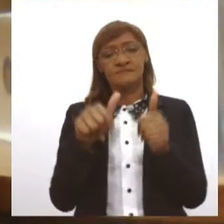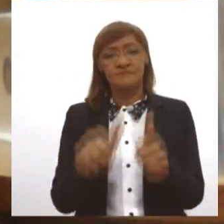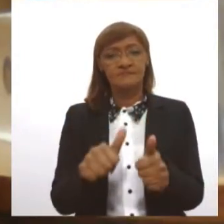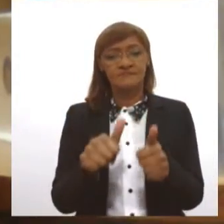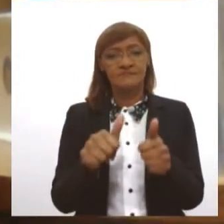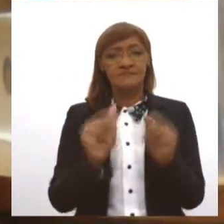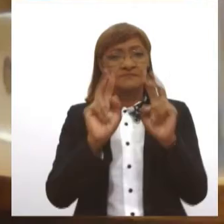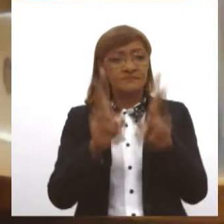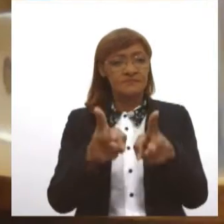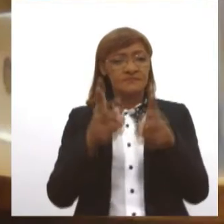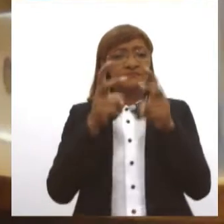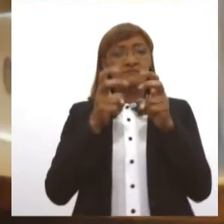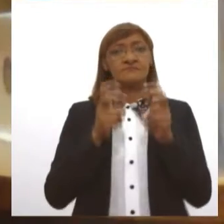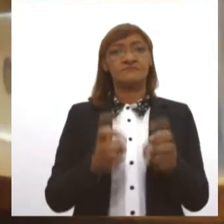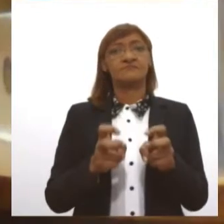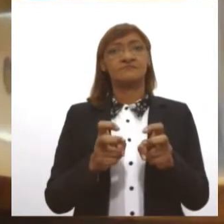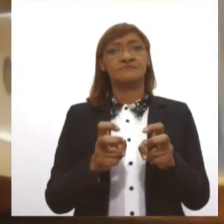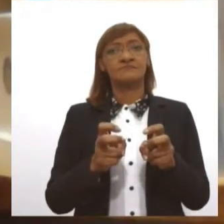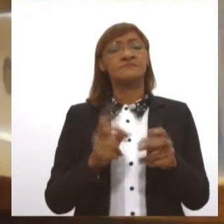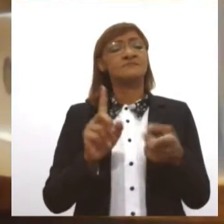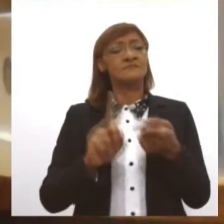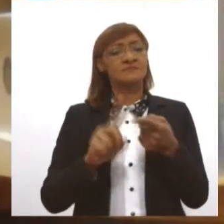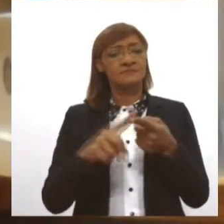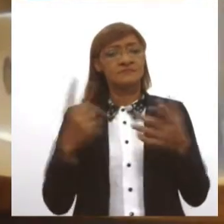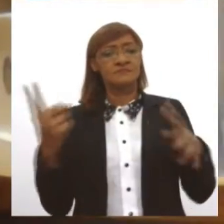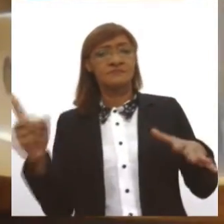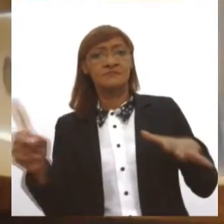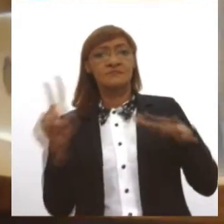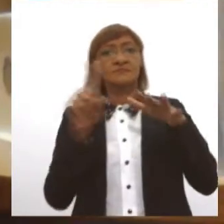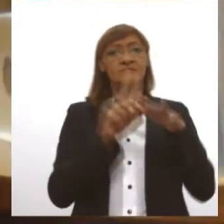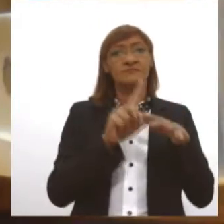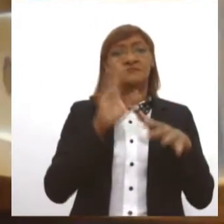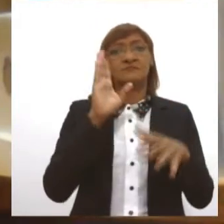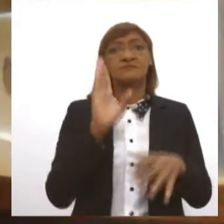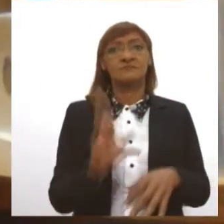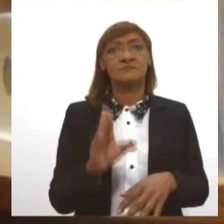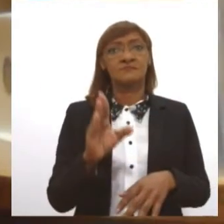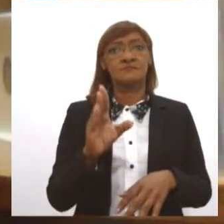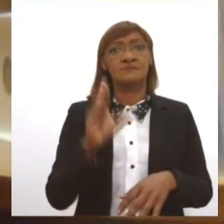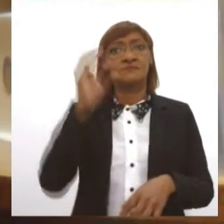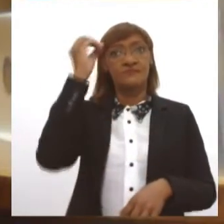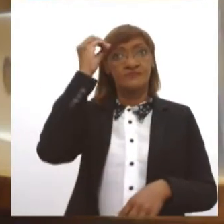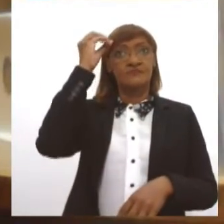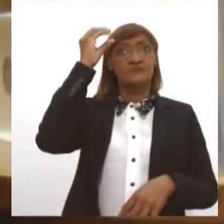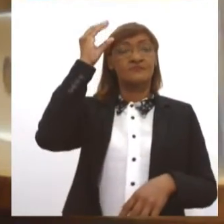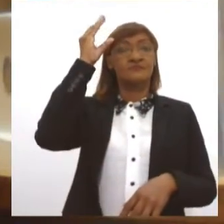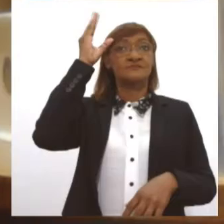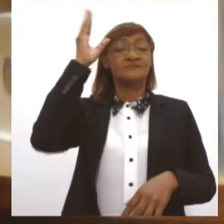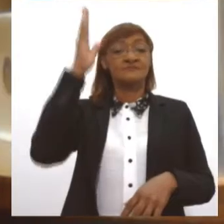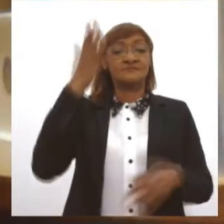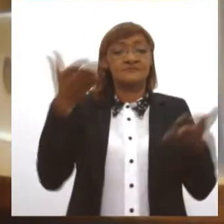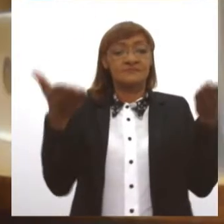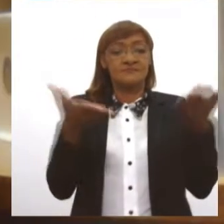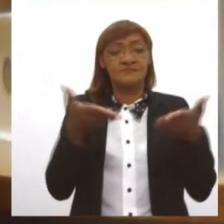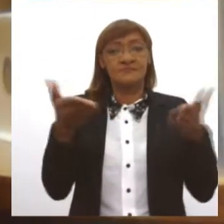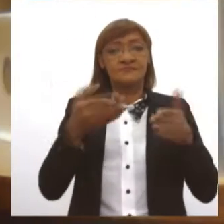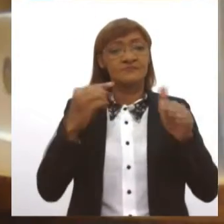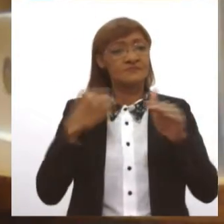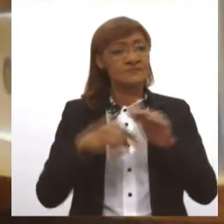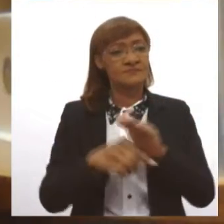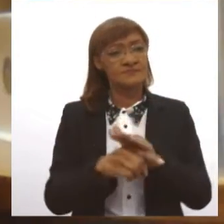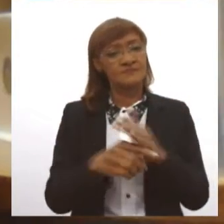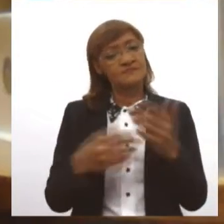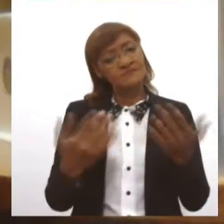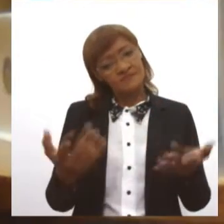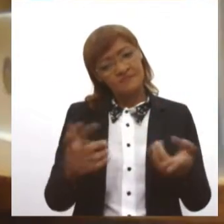temos também agregado o conhecimento está chegando mais longe, né? Os cursos, que são importantes